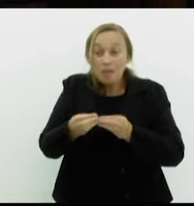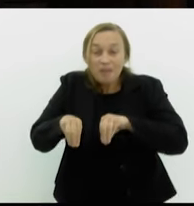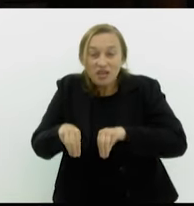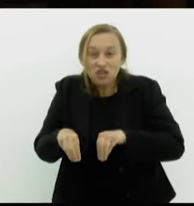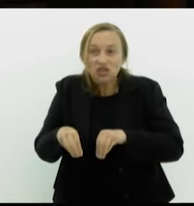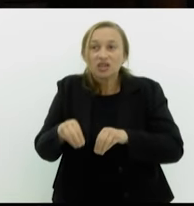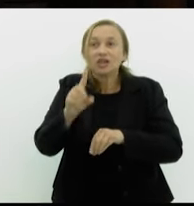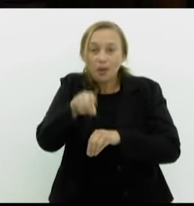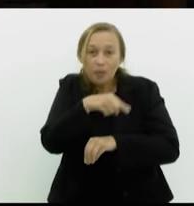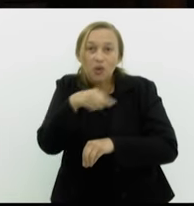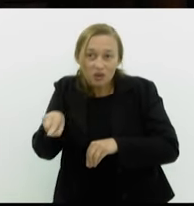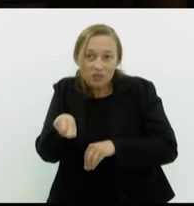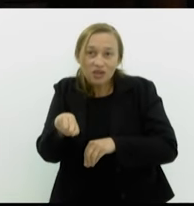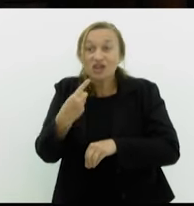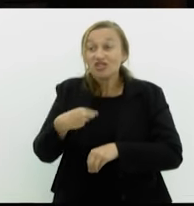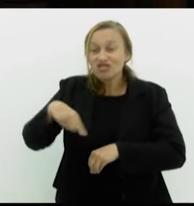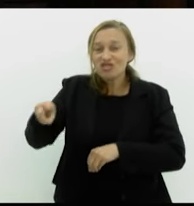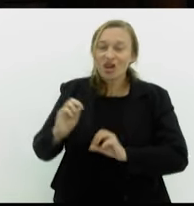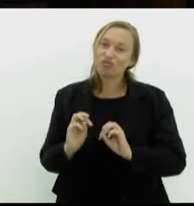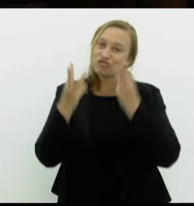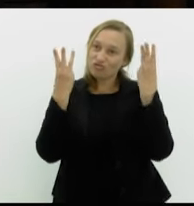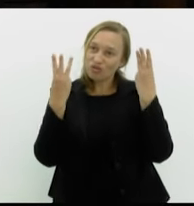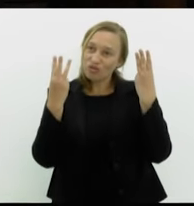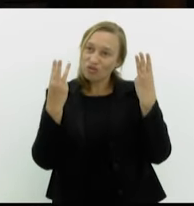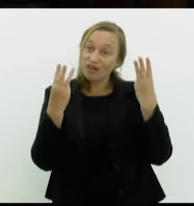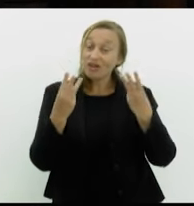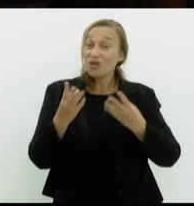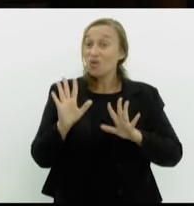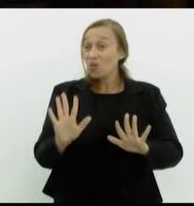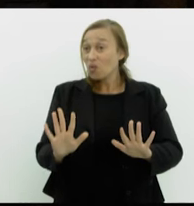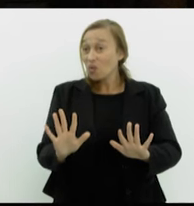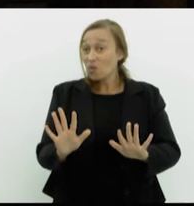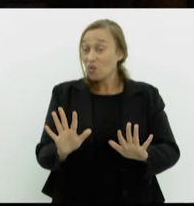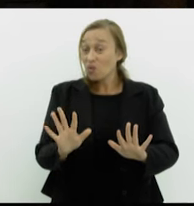quer proibi-los de ir ao show. Com a